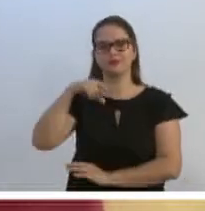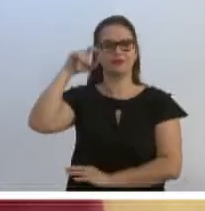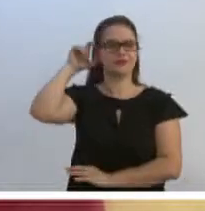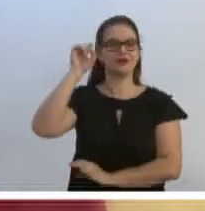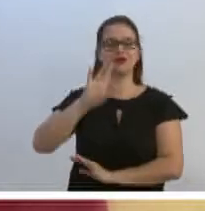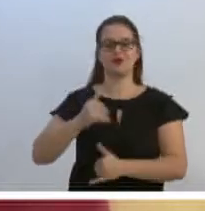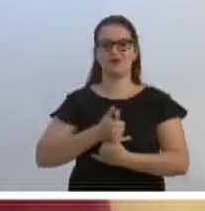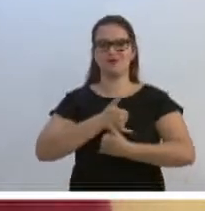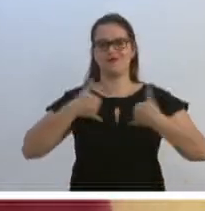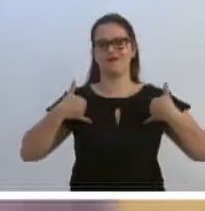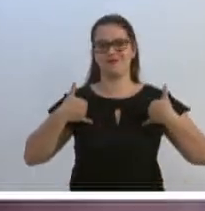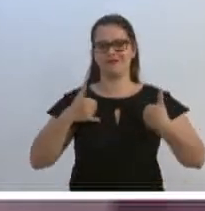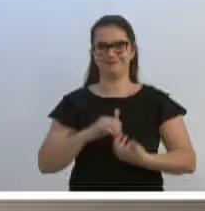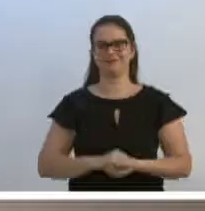já está de aniversário hoje